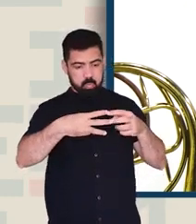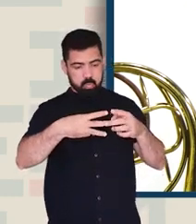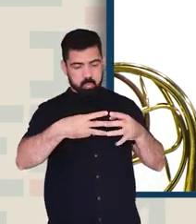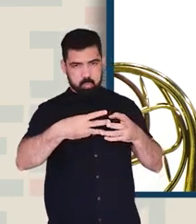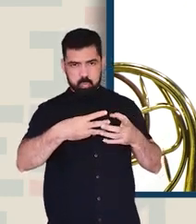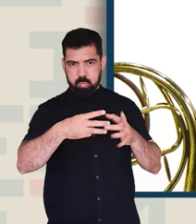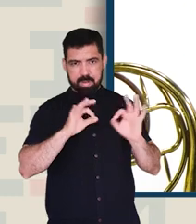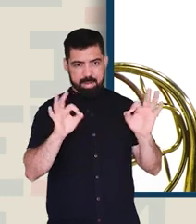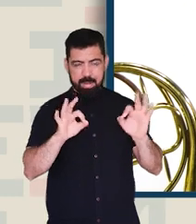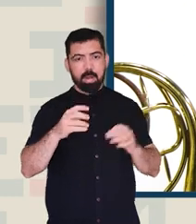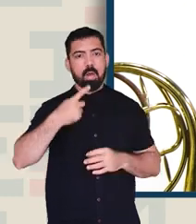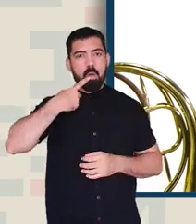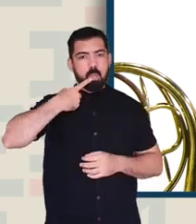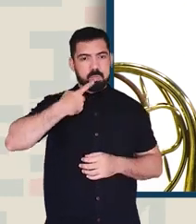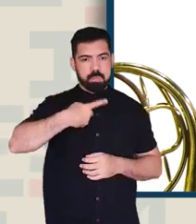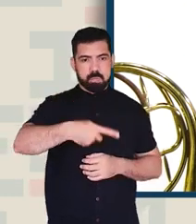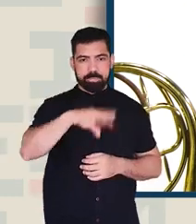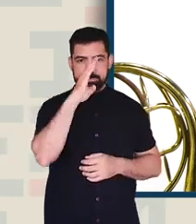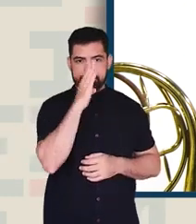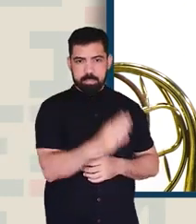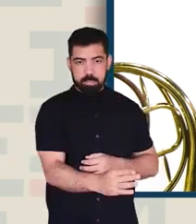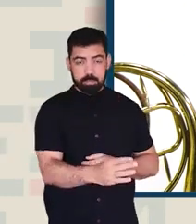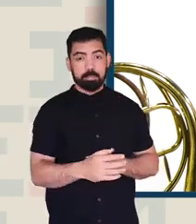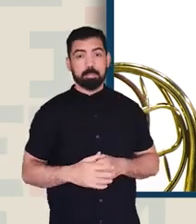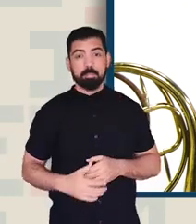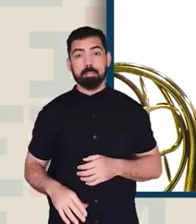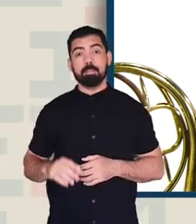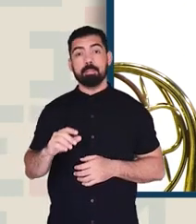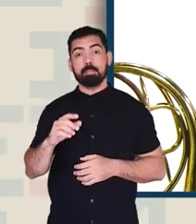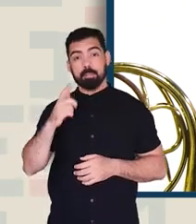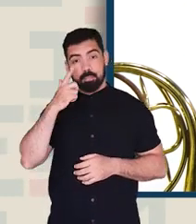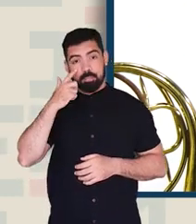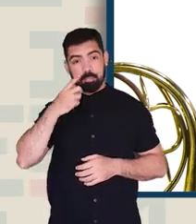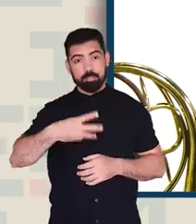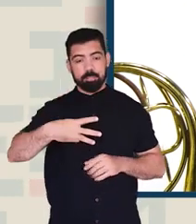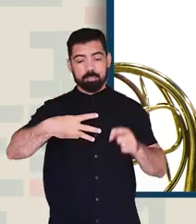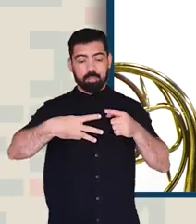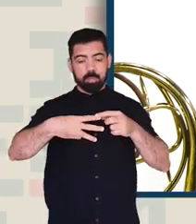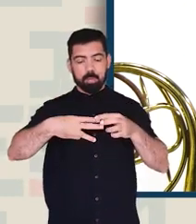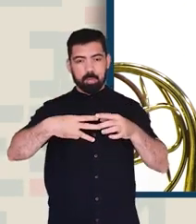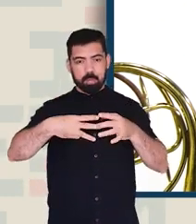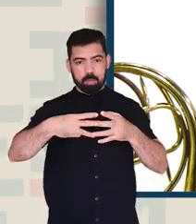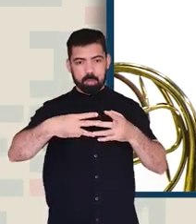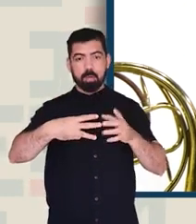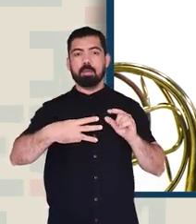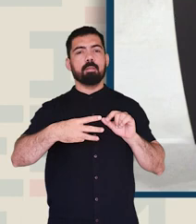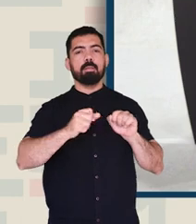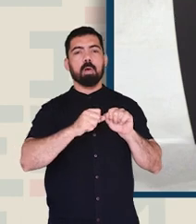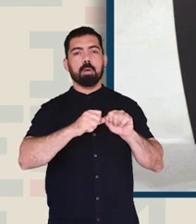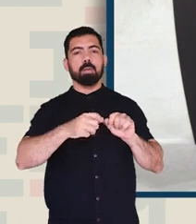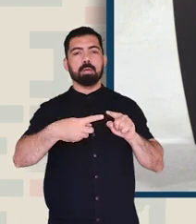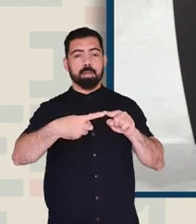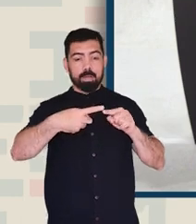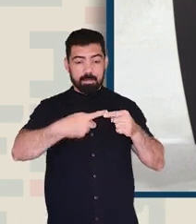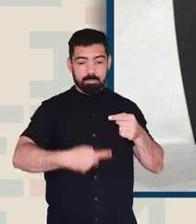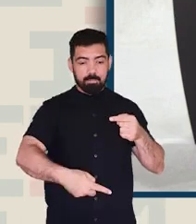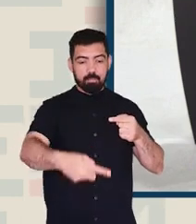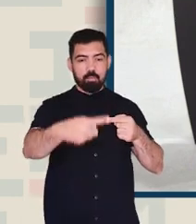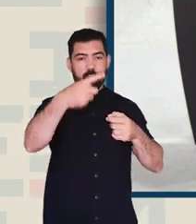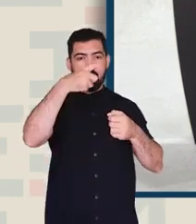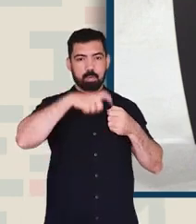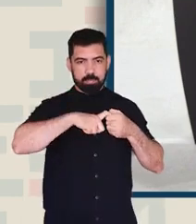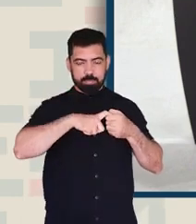então o som vai passar direto aqui. Então ele vem aqui nessa bomba principal de afinação, ele retorna, aqui na